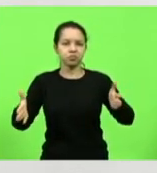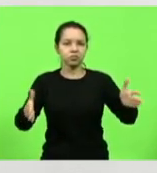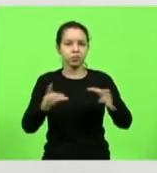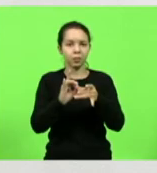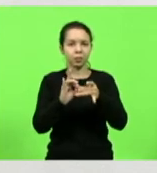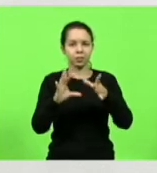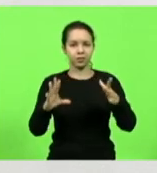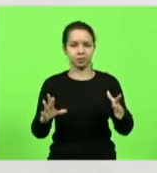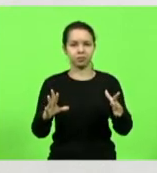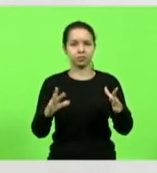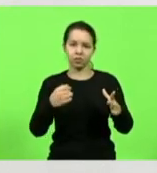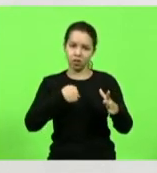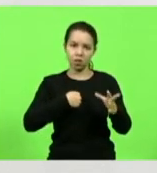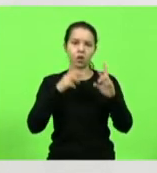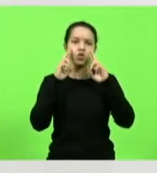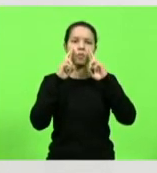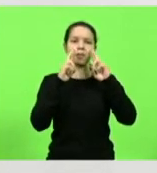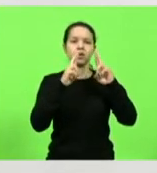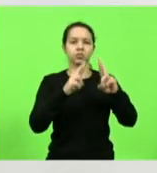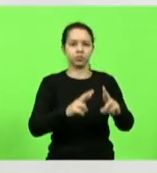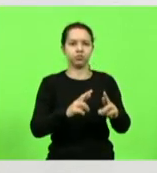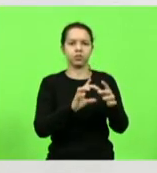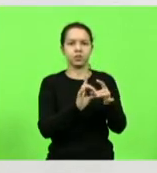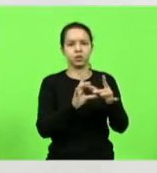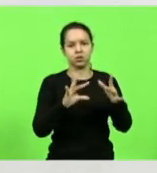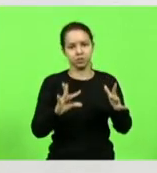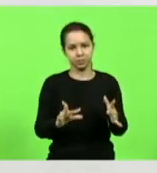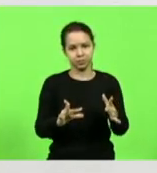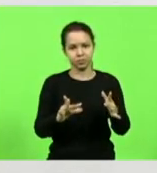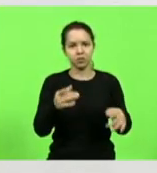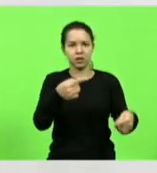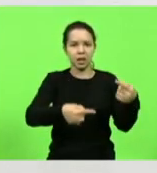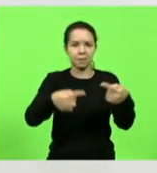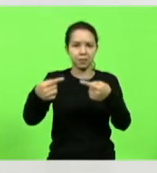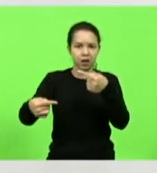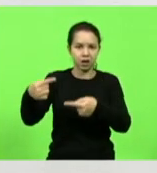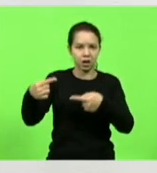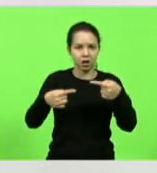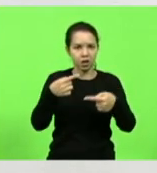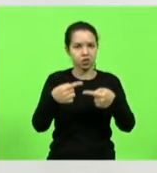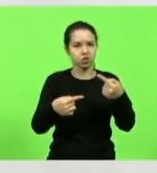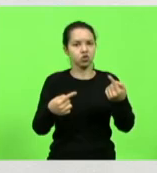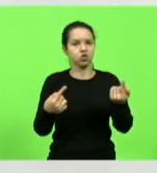democracia. Os debates, a oposição, tudo isso